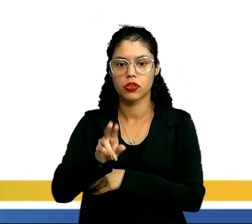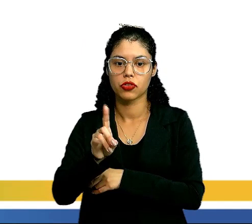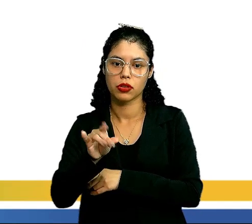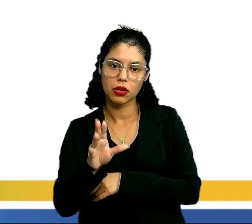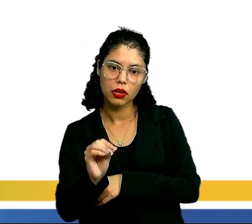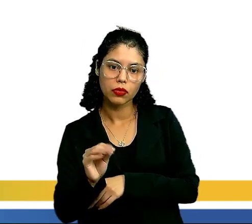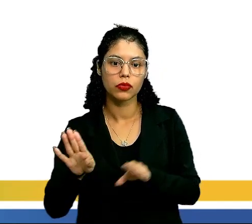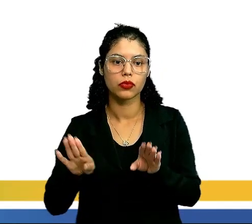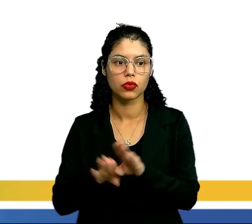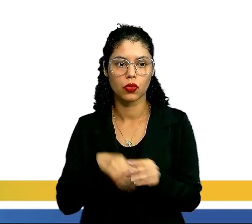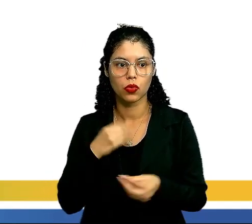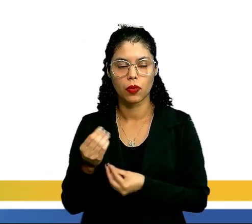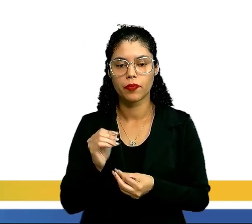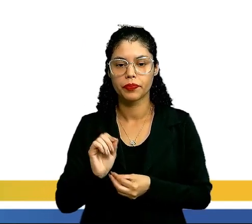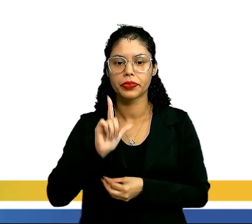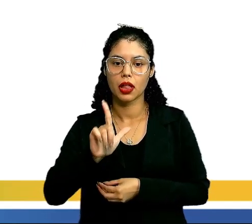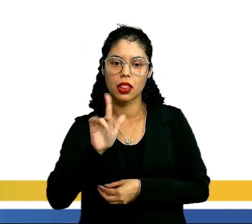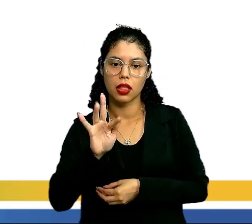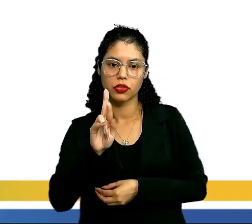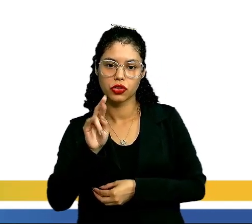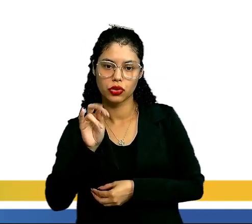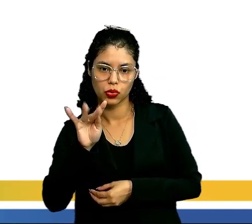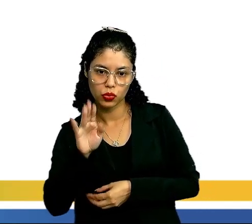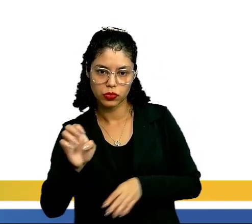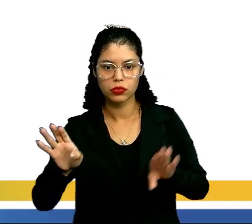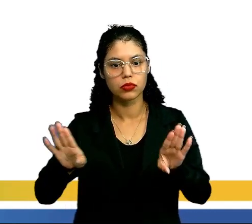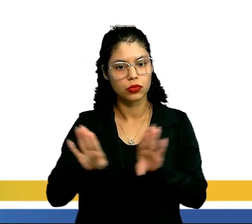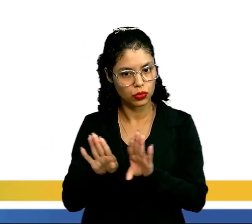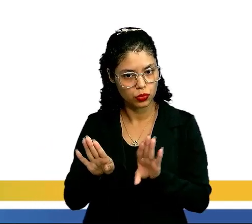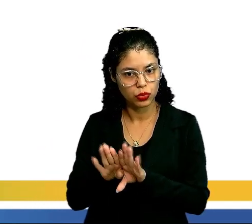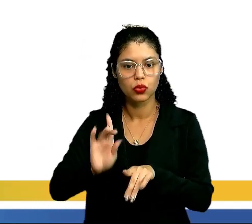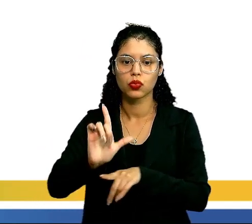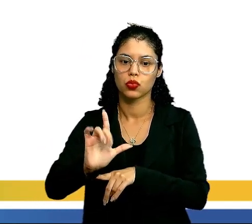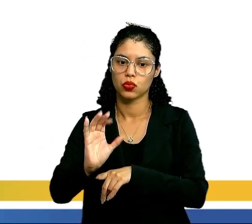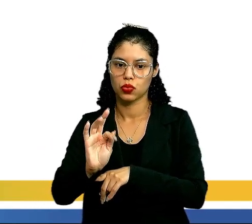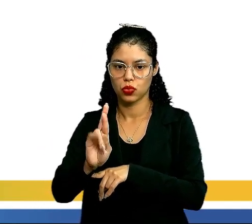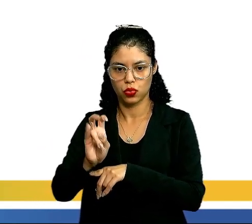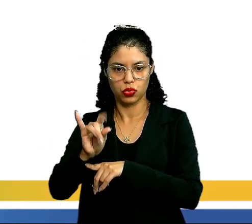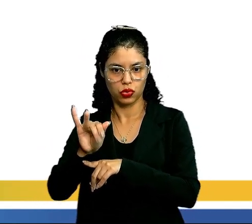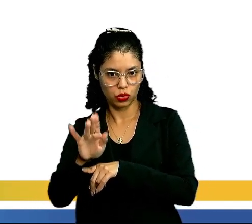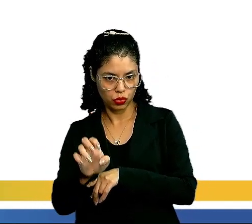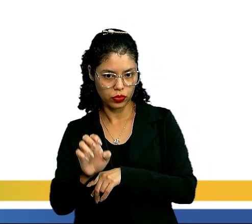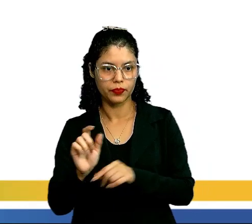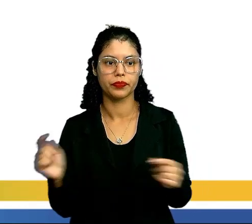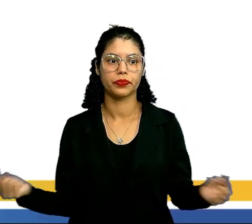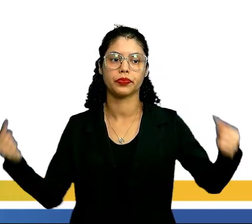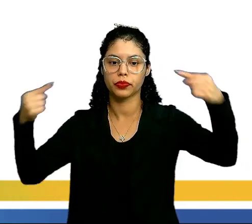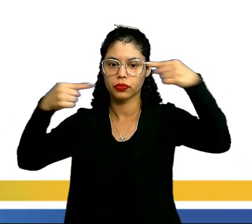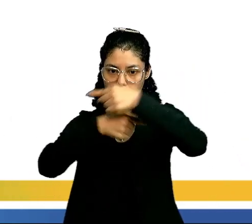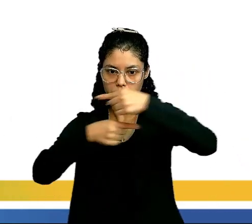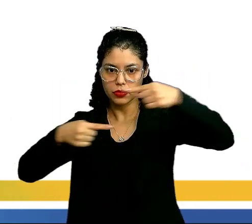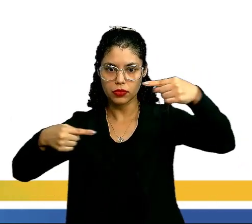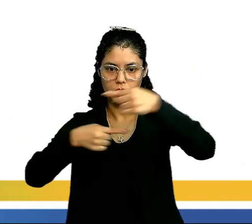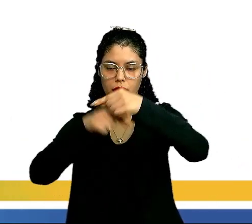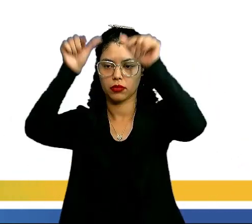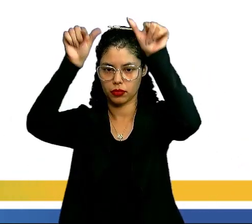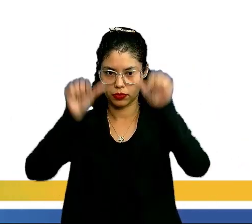latitude e longitude, quando essas linhas se cruzam, elas se cruzam aí em linhas